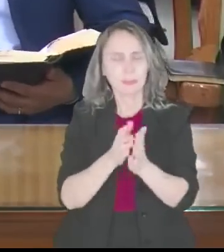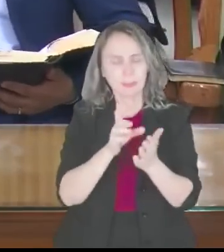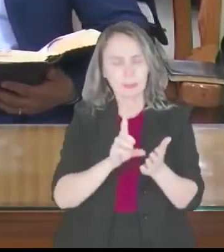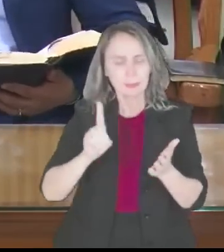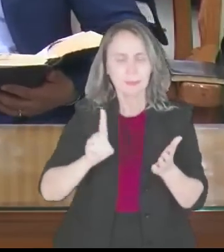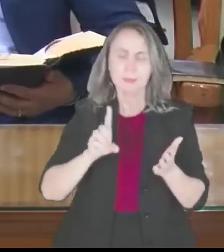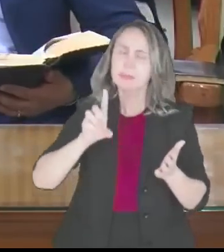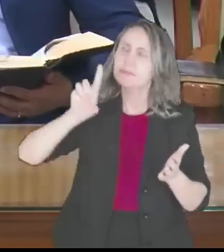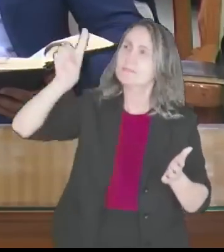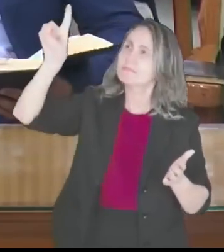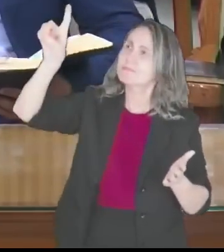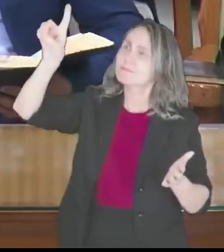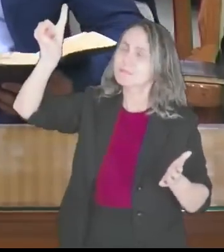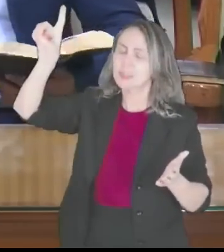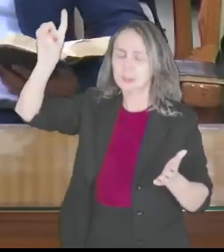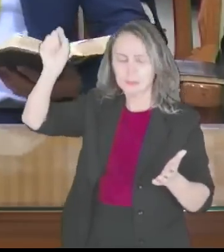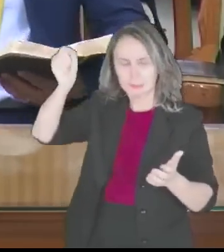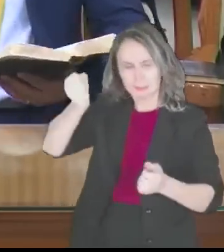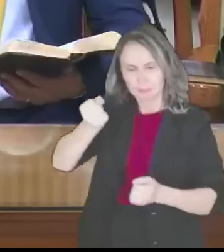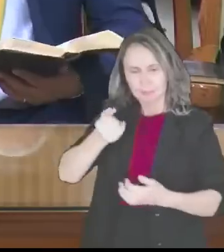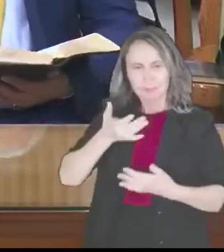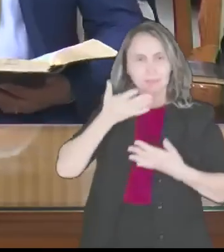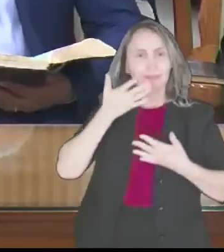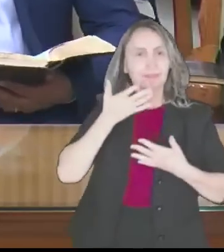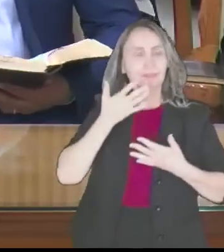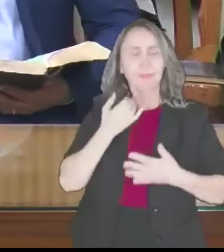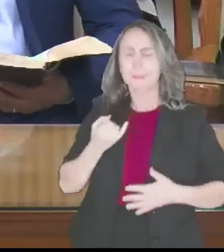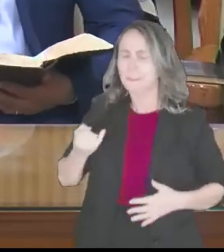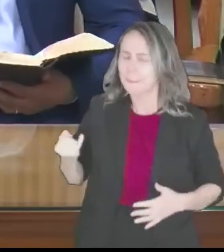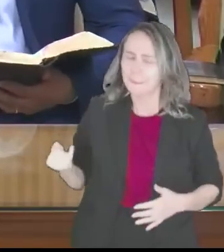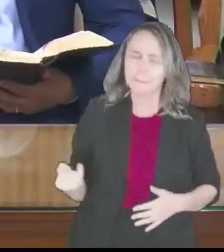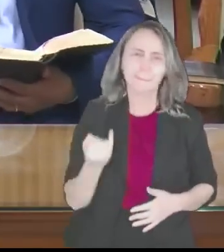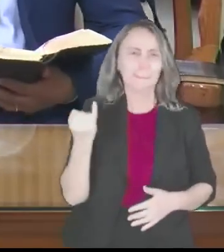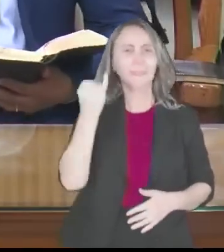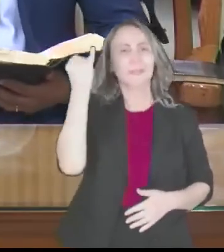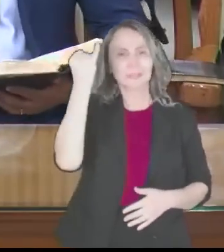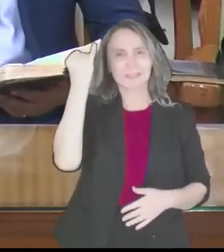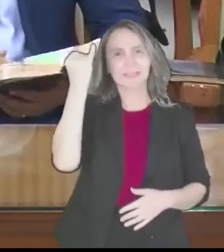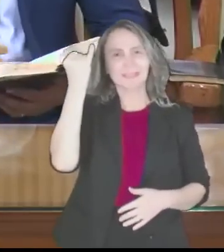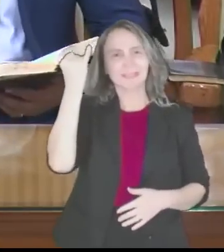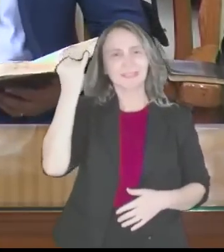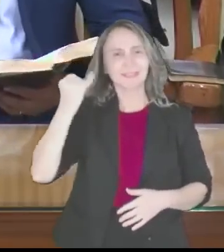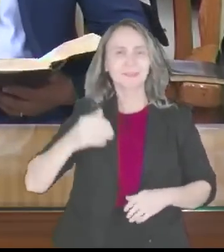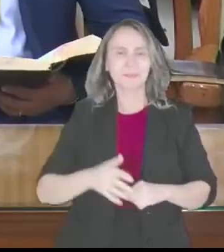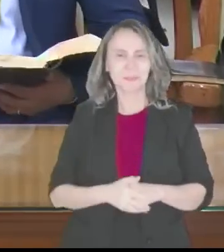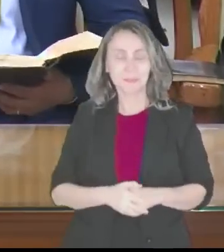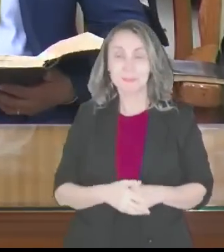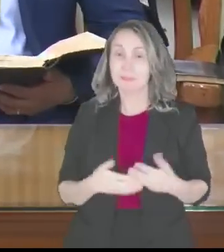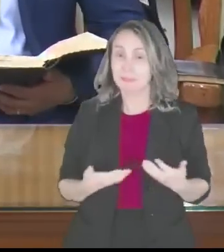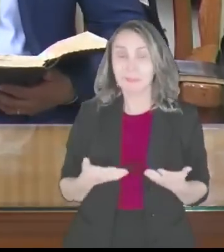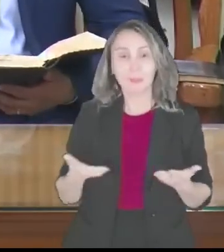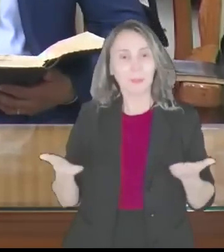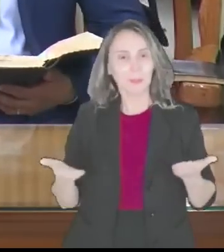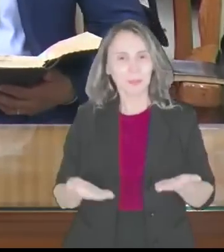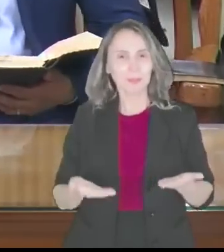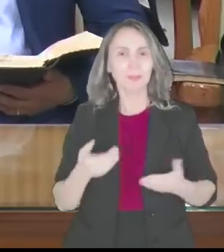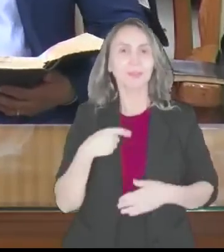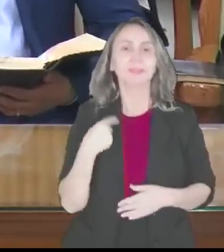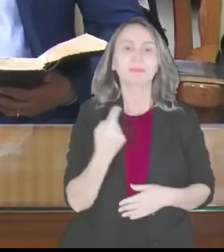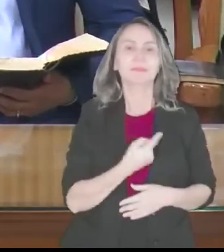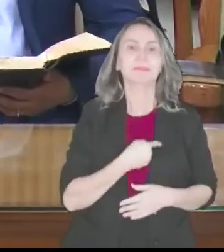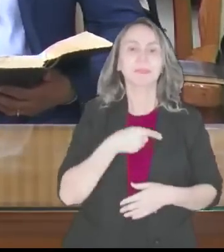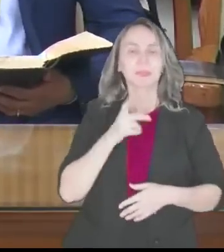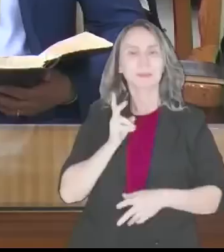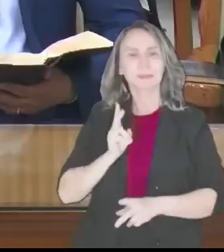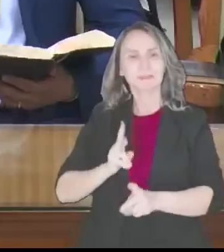irmãos? Inspirada e proveitosa. E hoje nós vamos